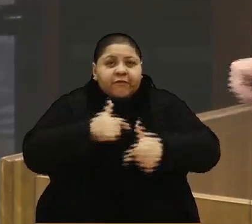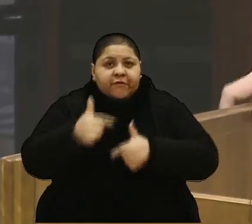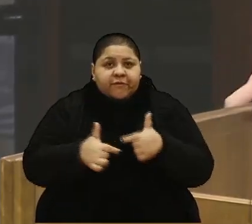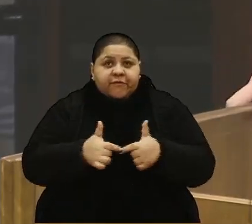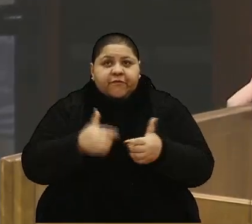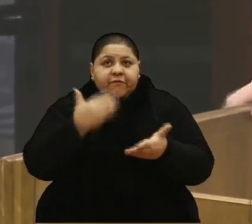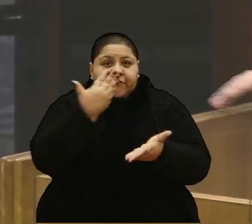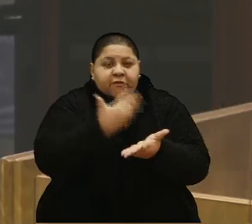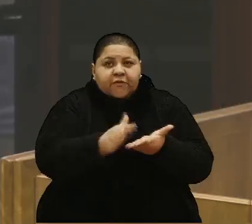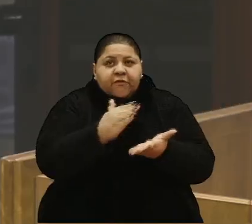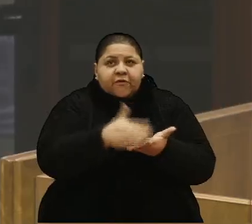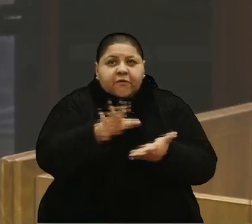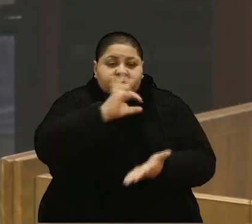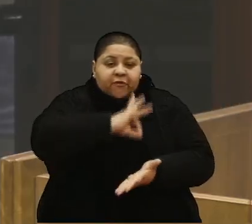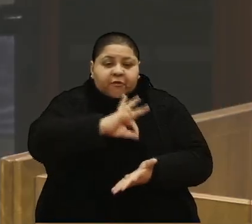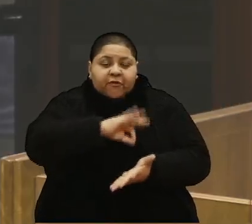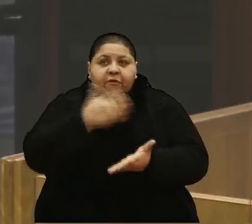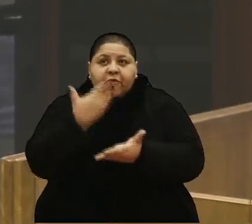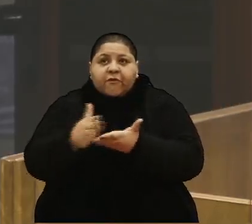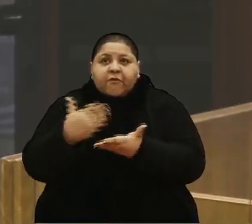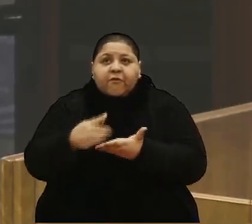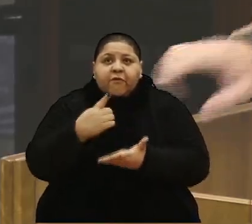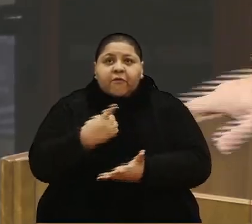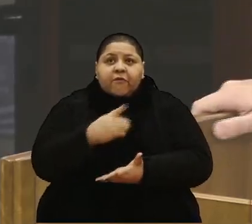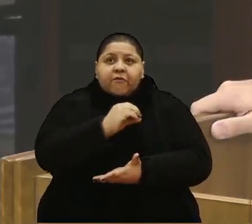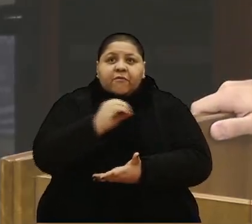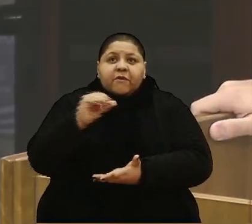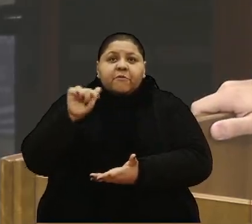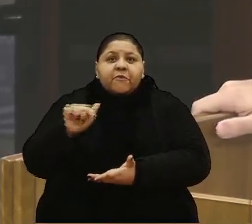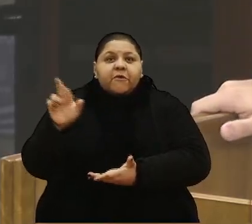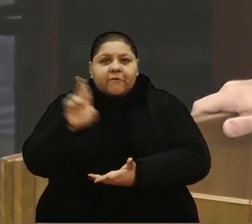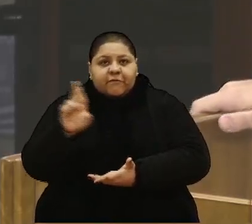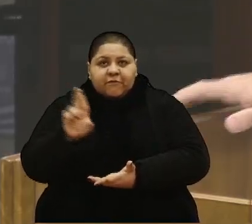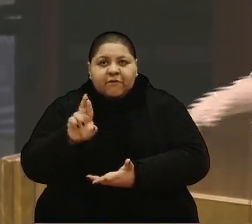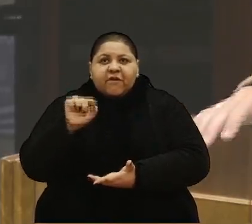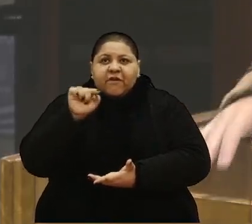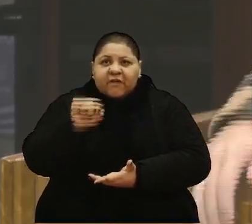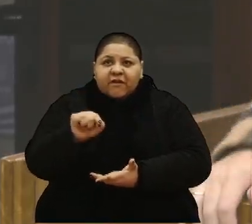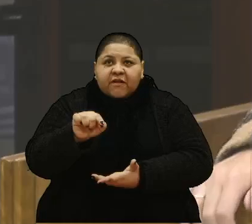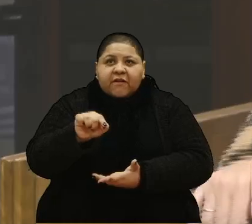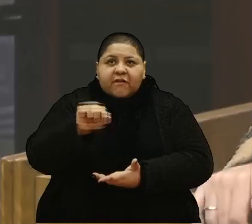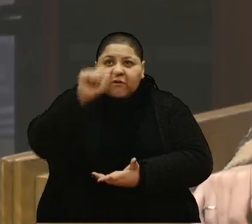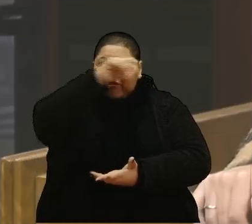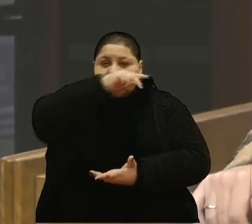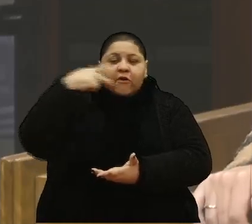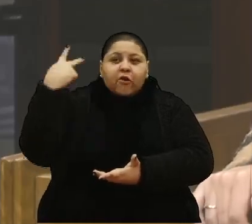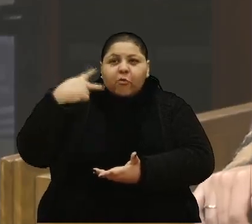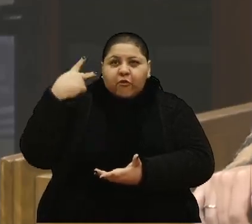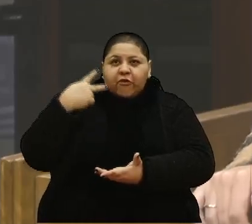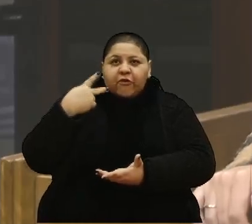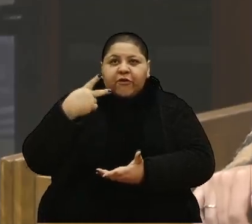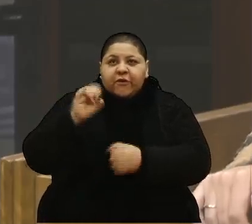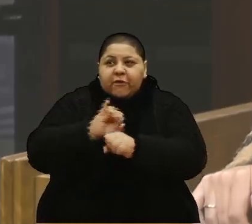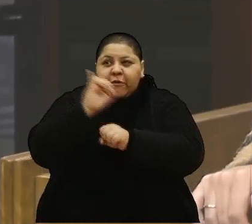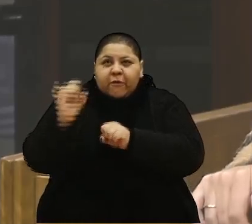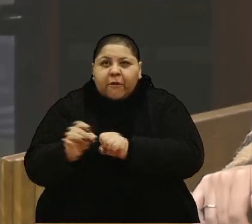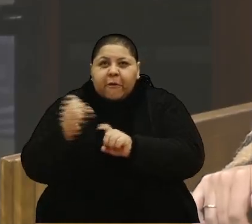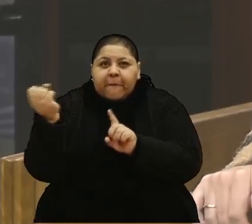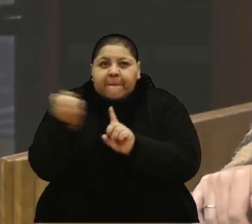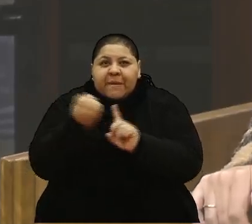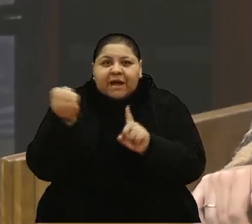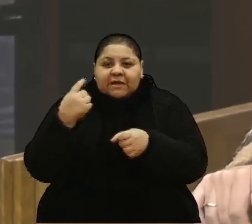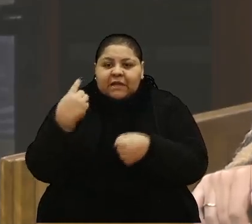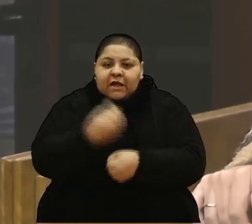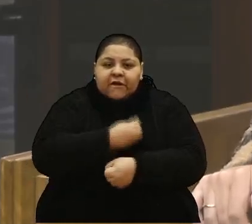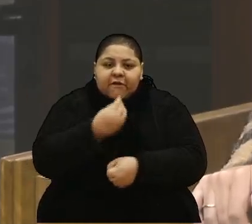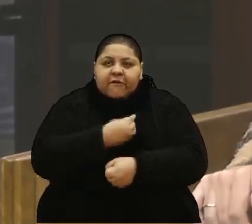perda for retirada do salário, perde 10 mil reais. É isso que a política internacional tem a ver com a vida das pessoas.